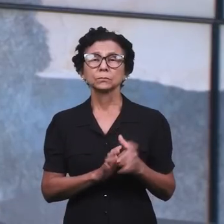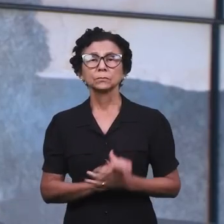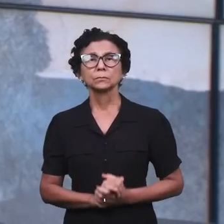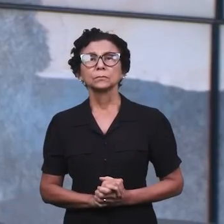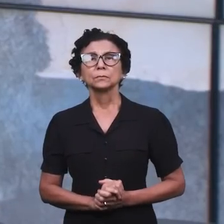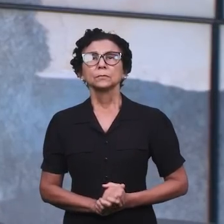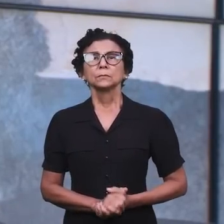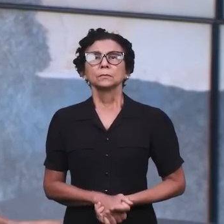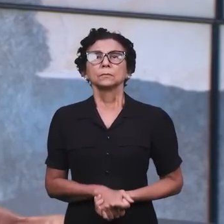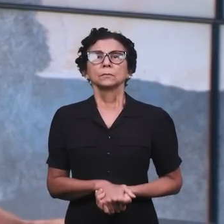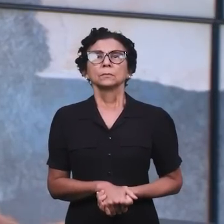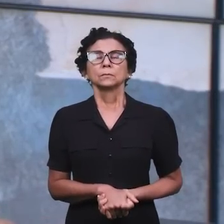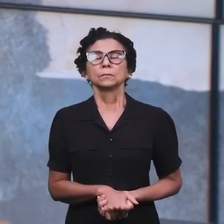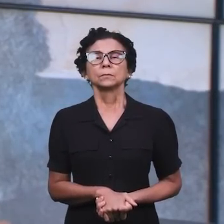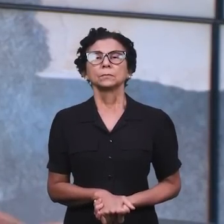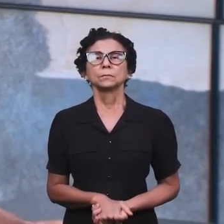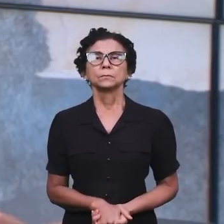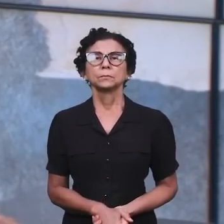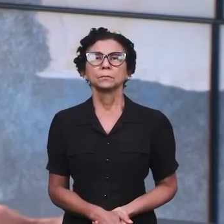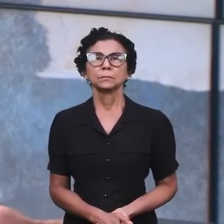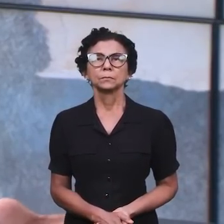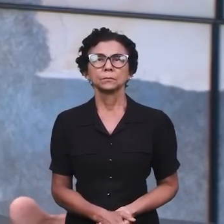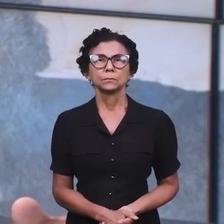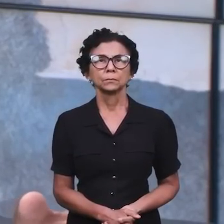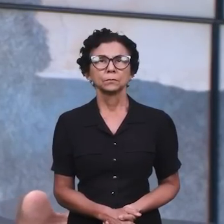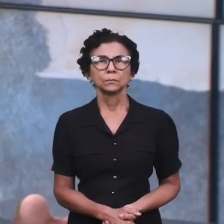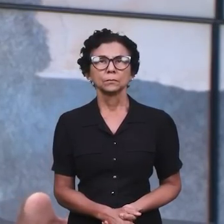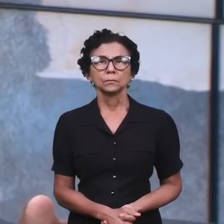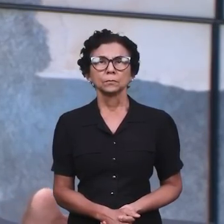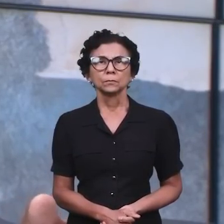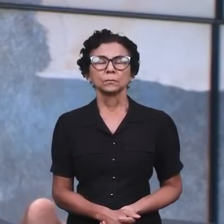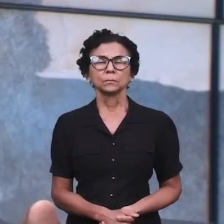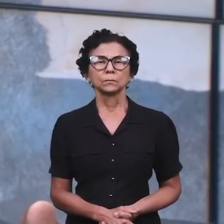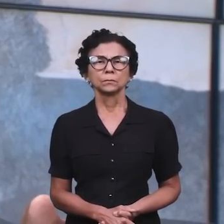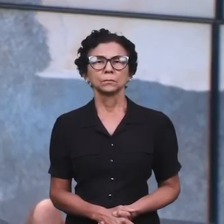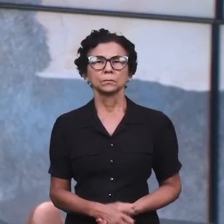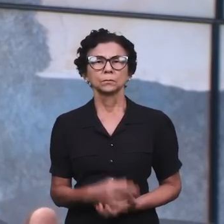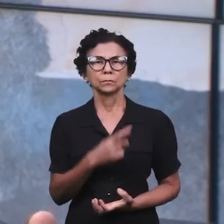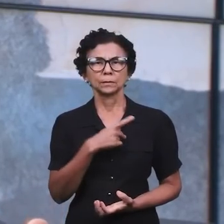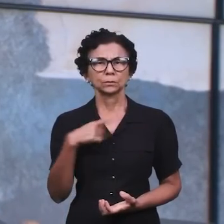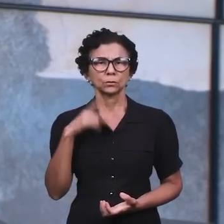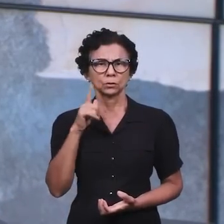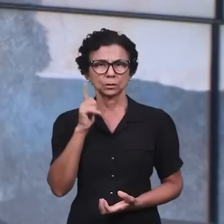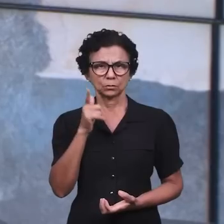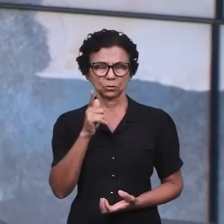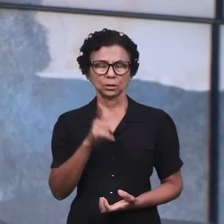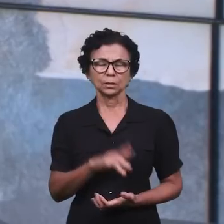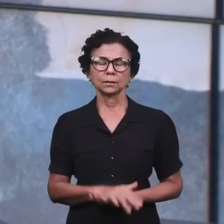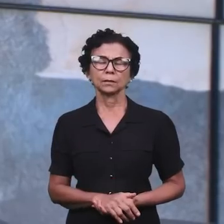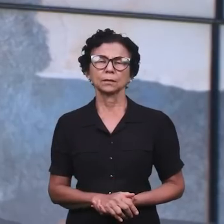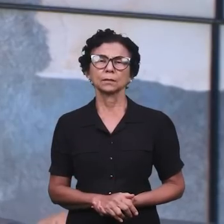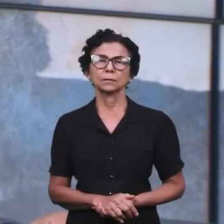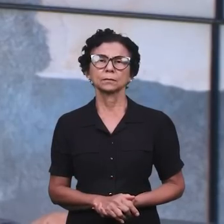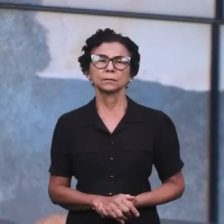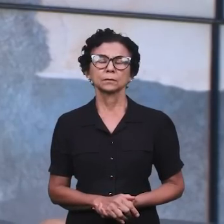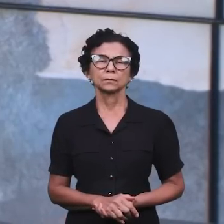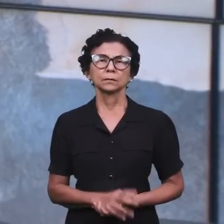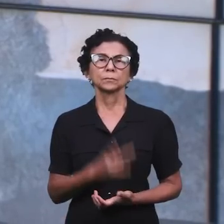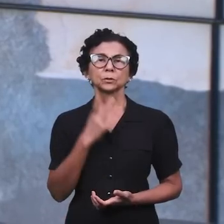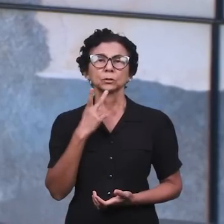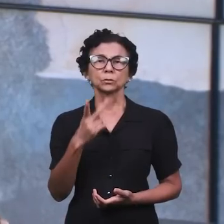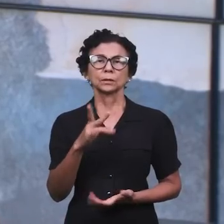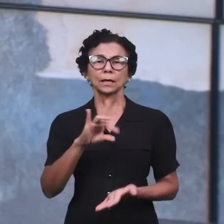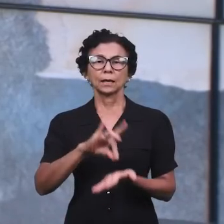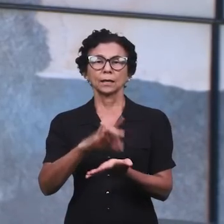heresia, como o pastor Jesus ele já sempre falava conosco, né? A heresia ela leva o